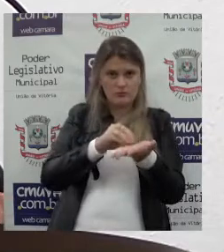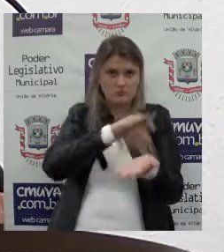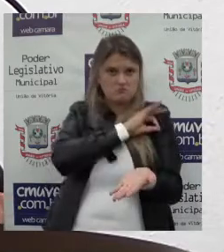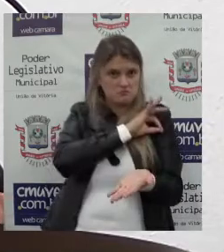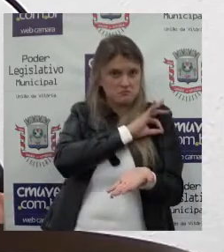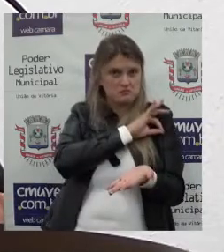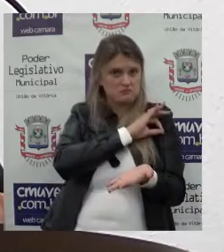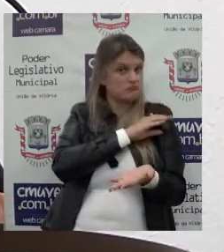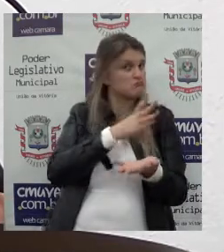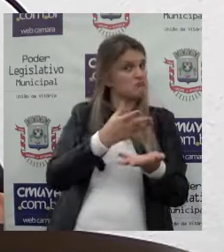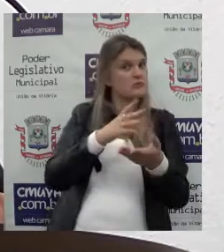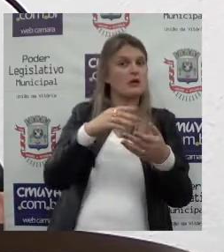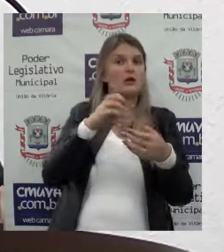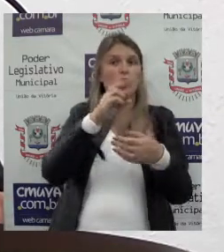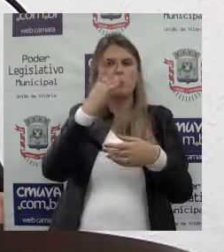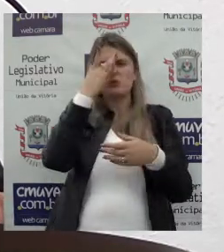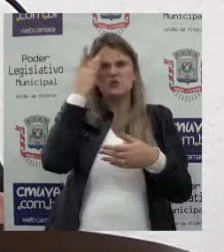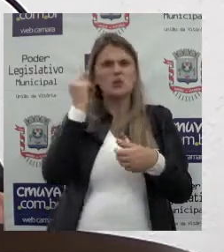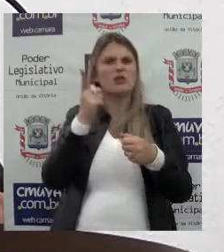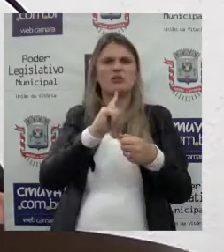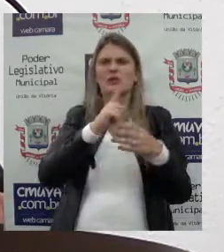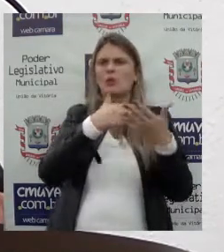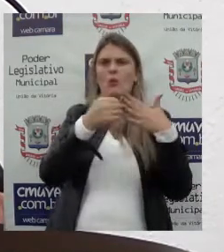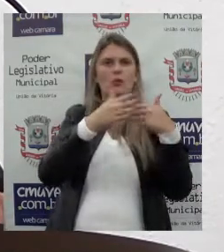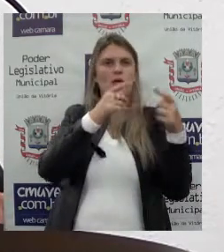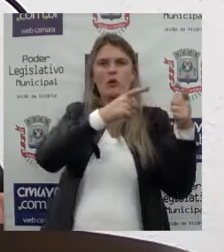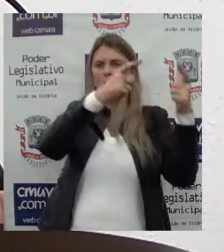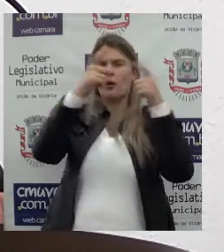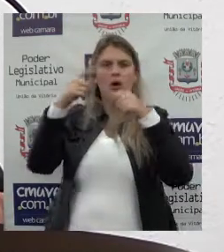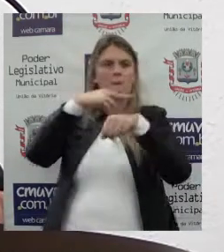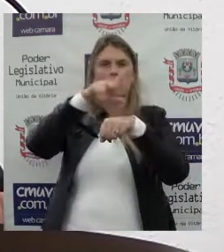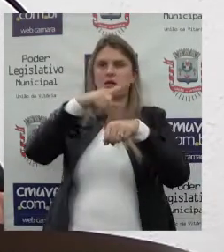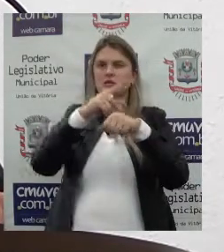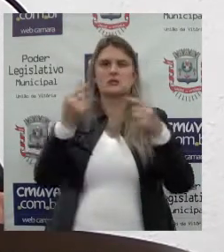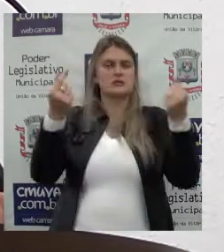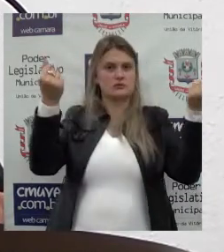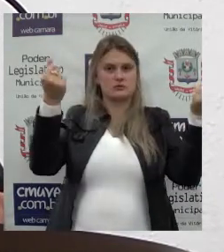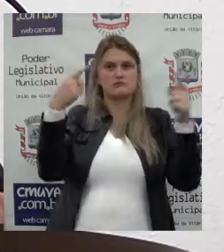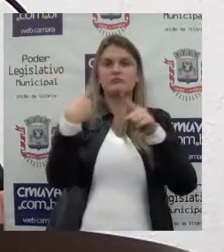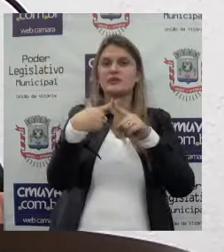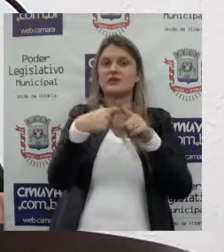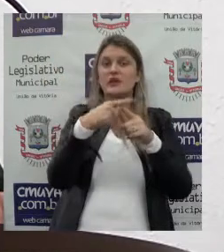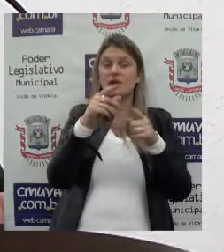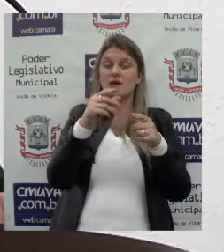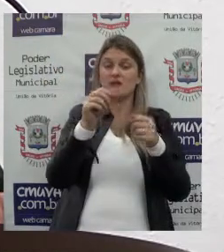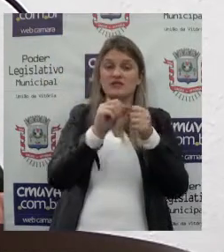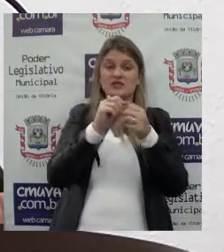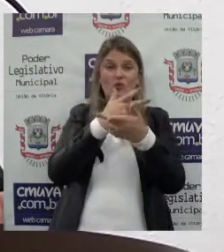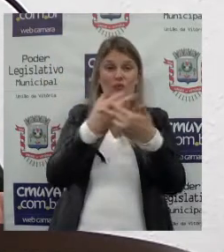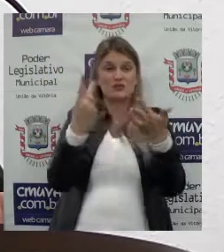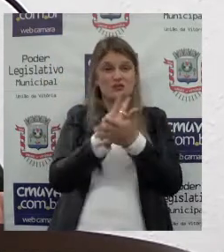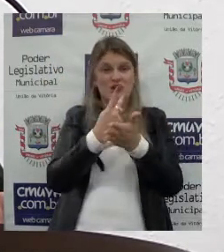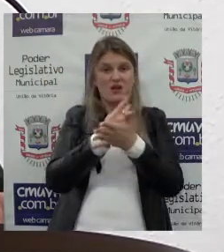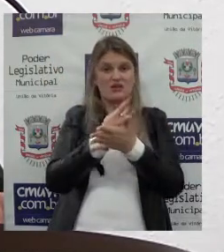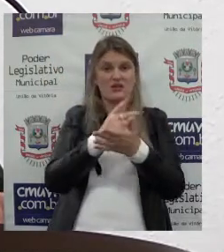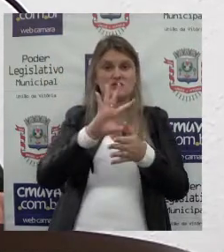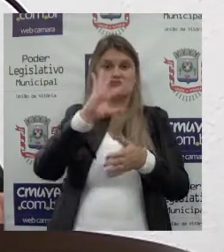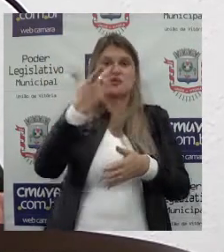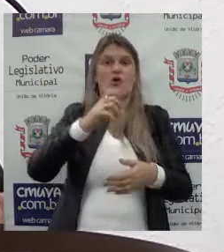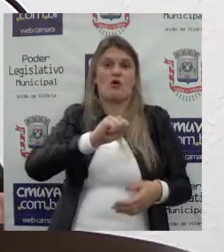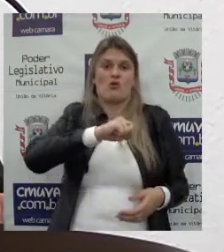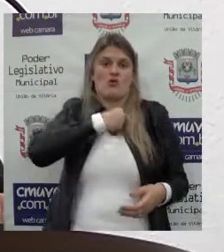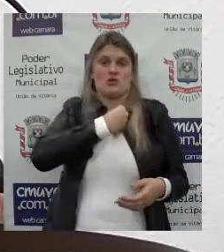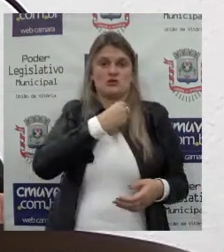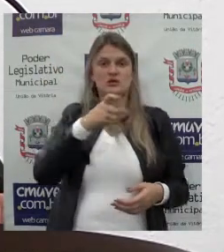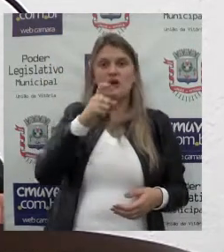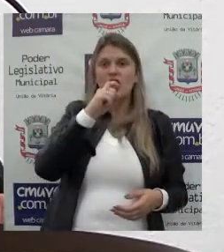polícia? E criminoso tem em todo lugar, pode ser os países mais desenvolvidos. Porque o crime, infelizmente, é inerente ao ser humano. Ou